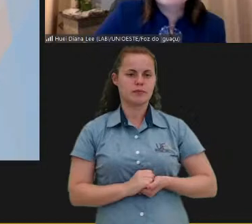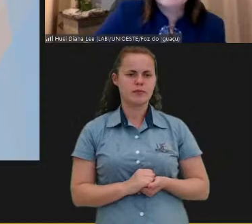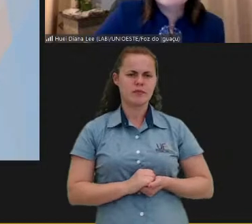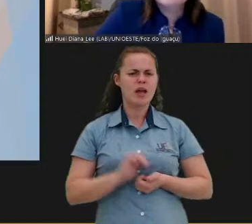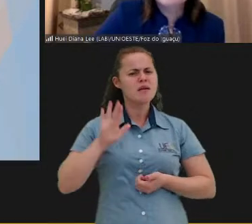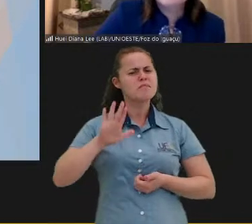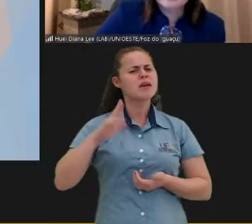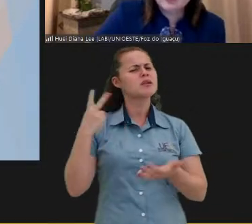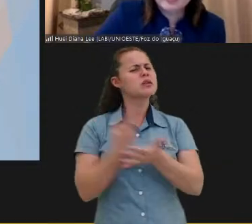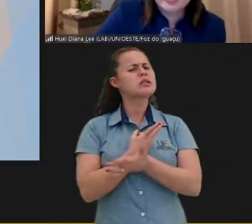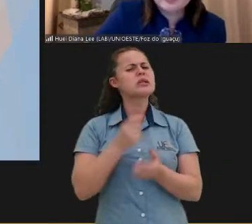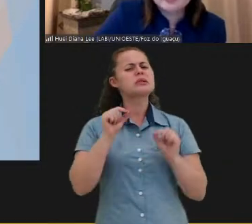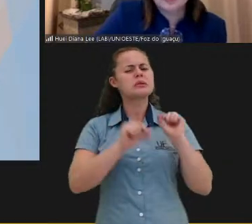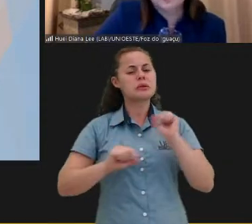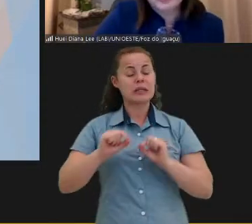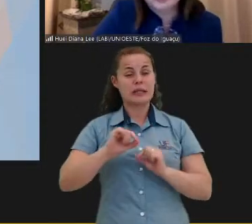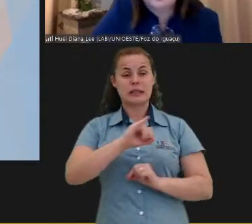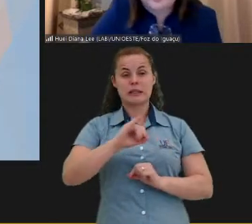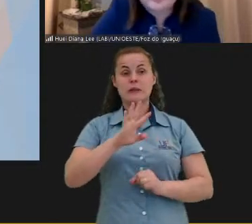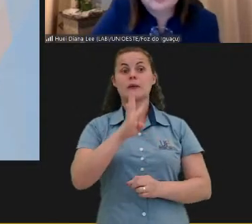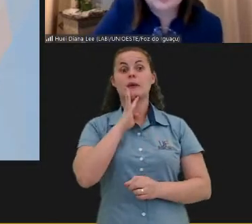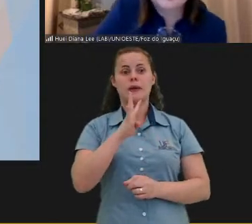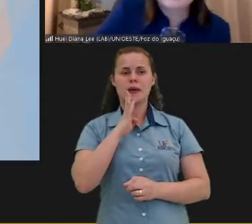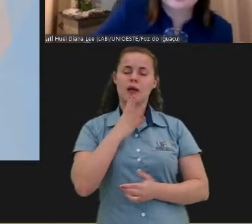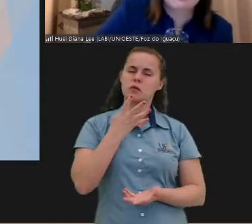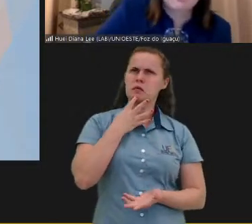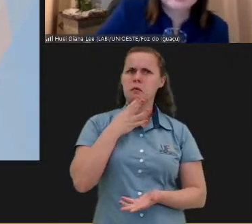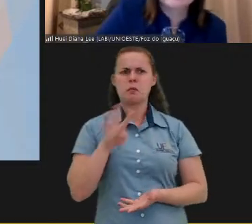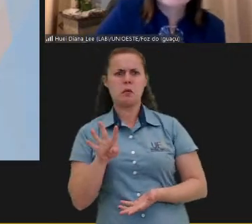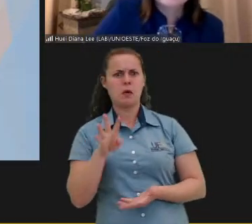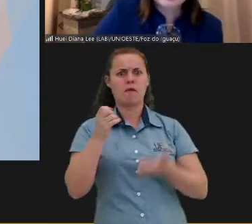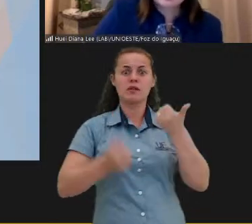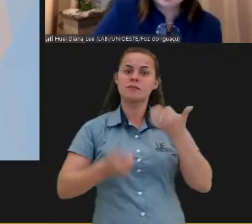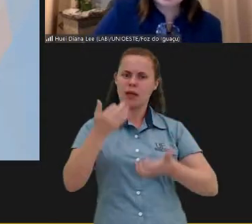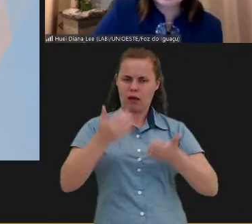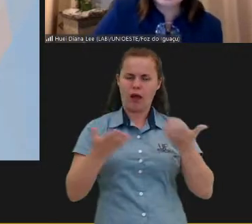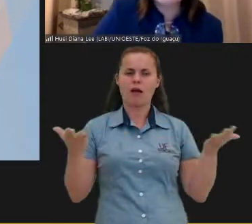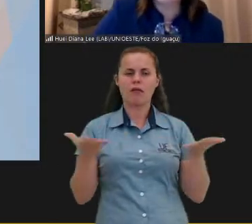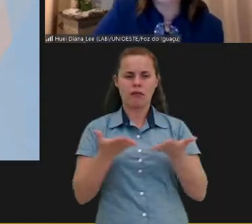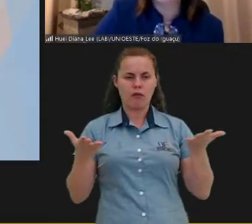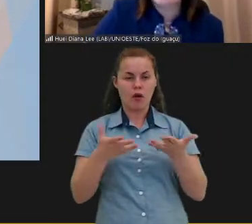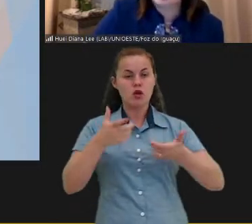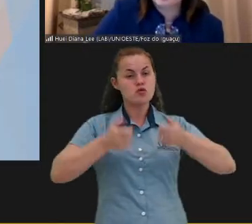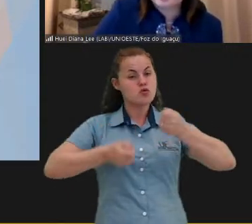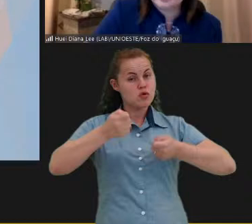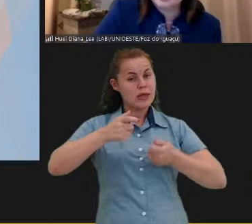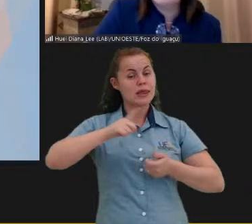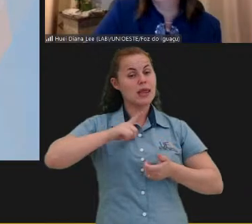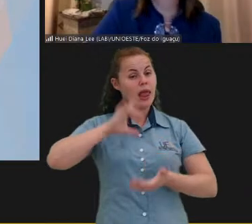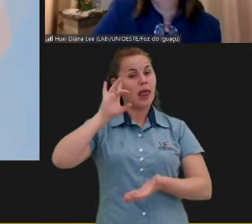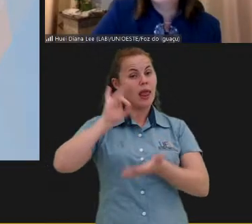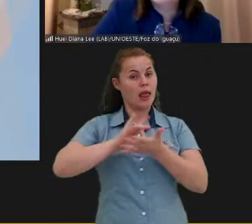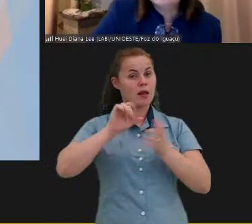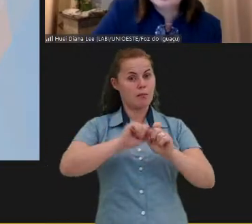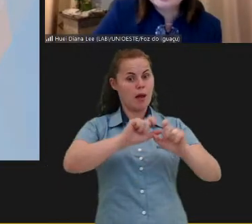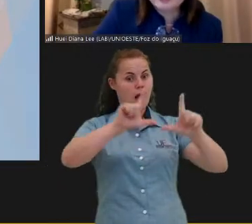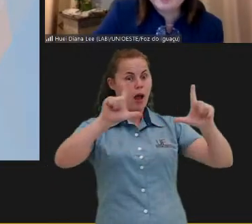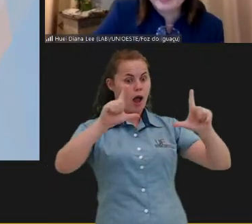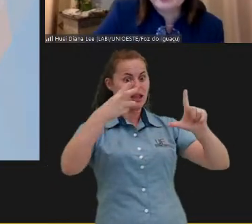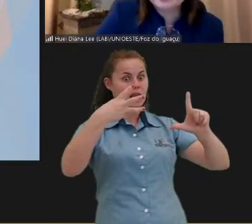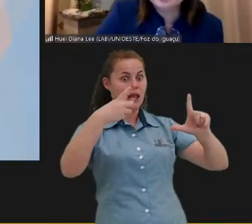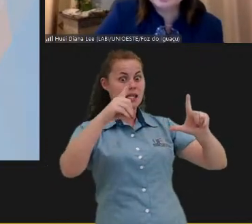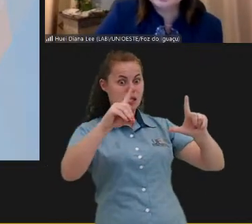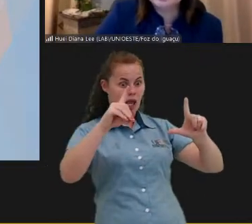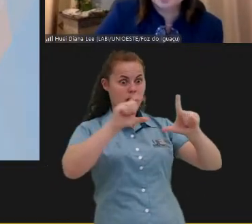que acontece? Para quem conhece ou para quem não conhece, eu vou explicar agora. Ele é um jogo que tem realidade aumentada e concilia